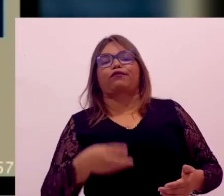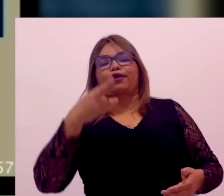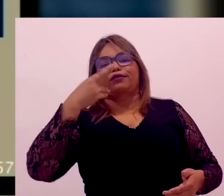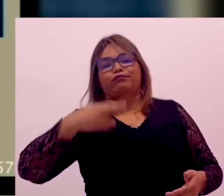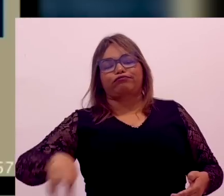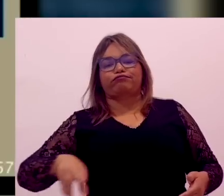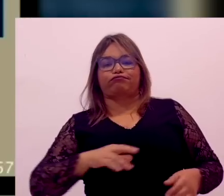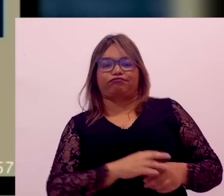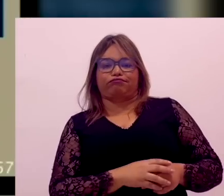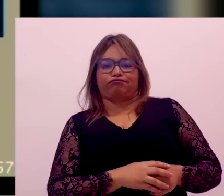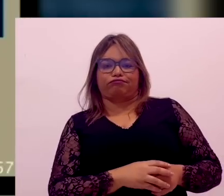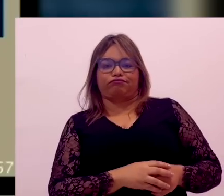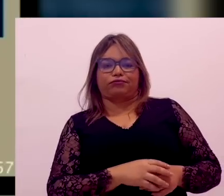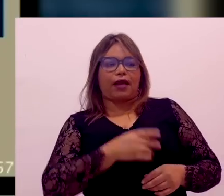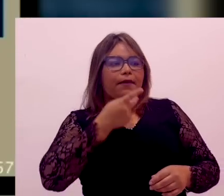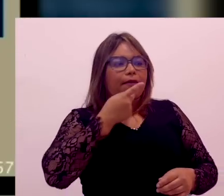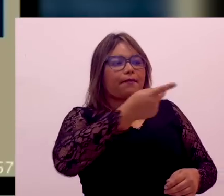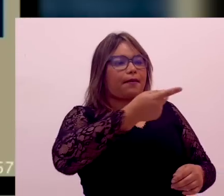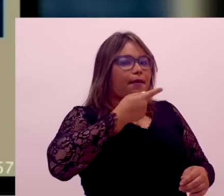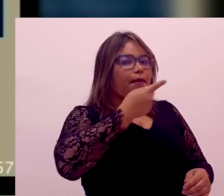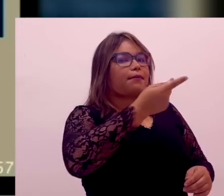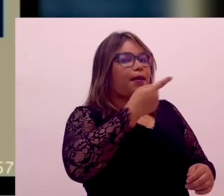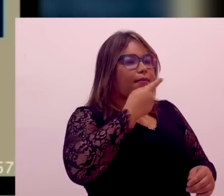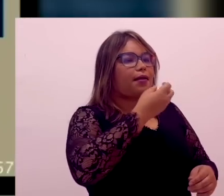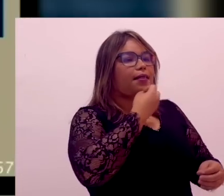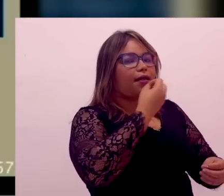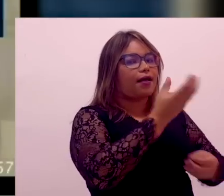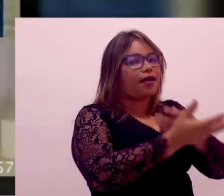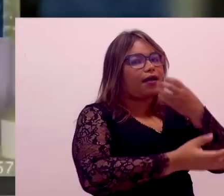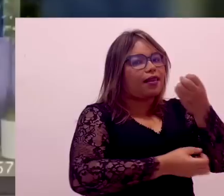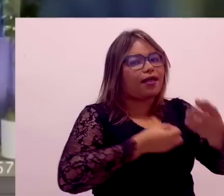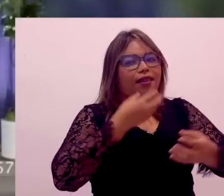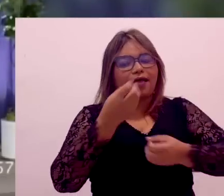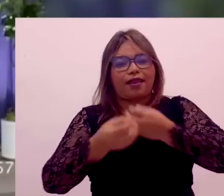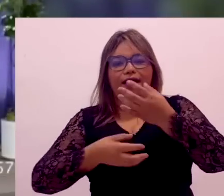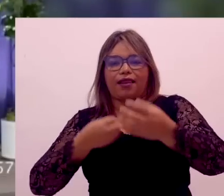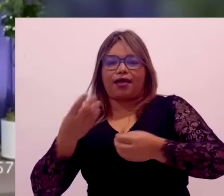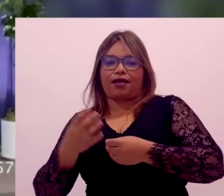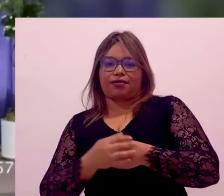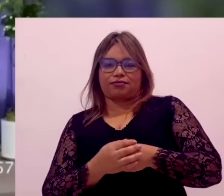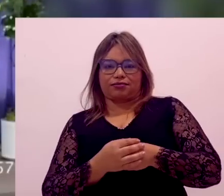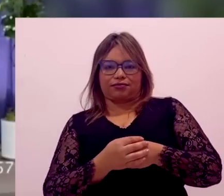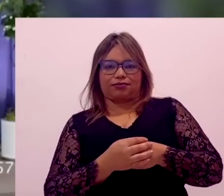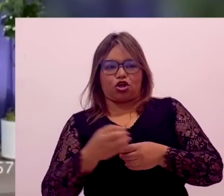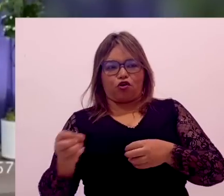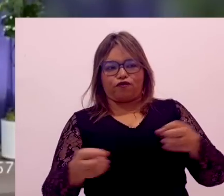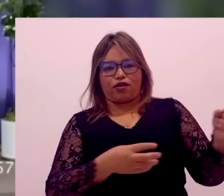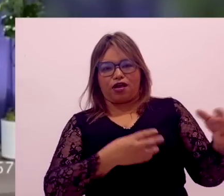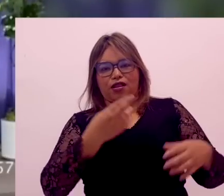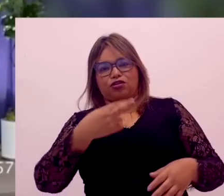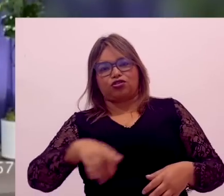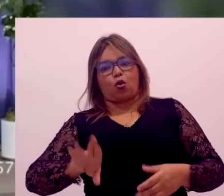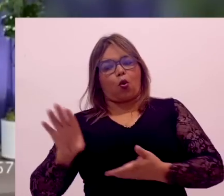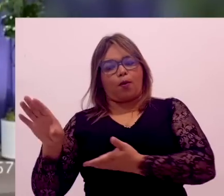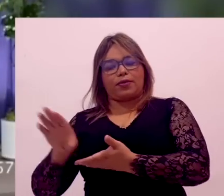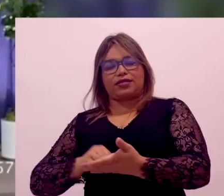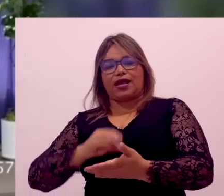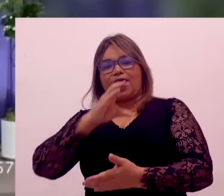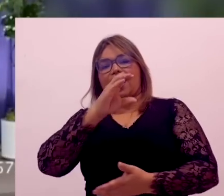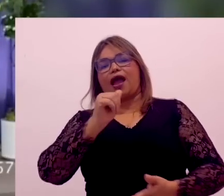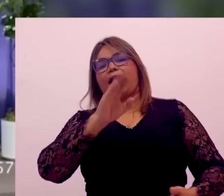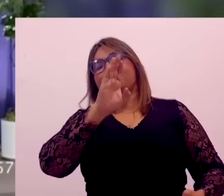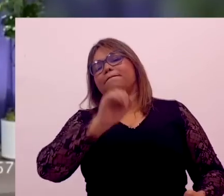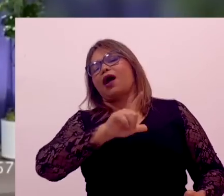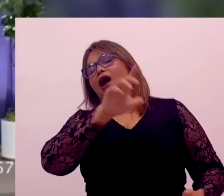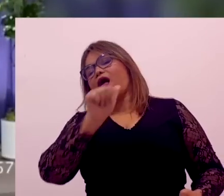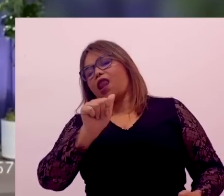hebraica Cabala. Então, essa é uma religião secreta. Agora, então por que a Bíblia King James está sobre o altar? A maçonaria não tem nada a ver